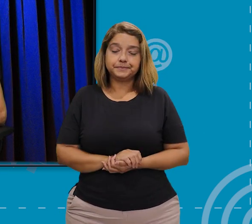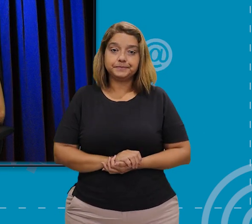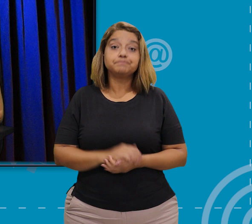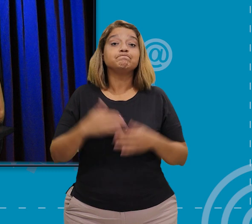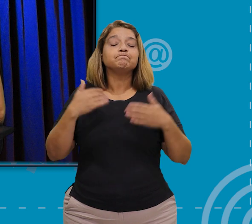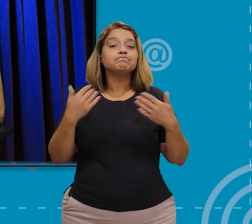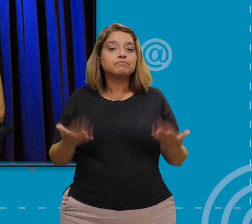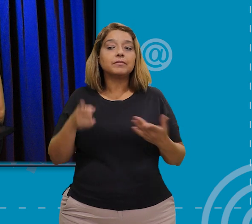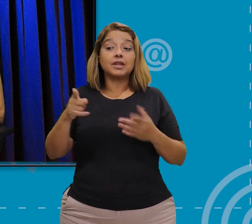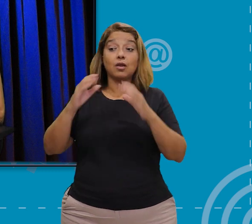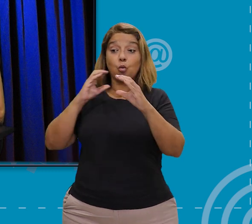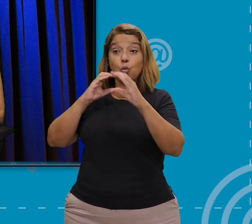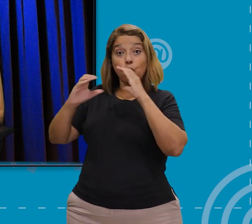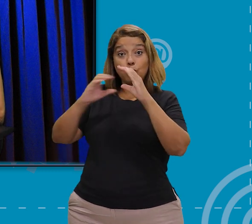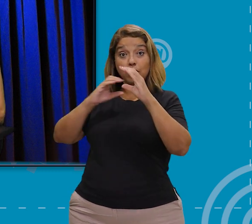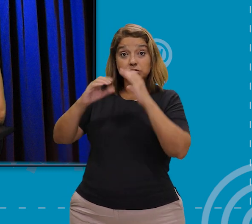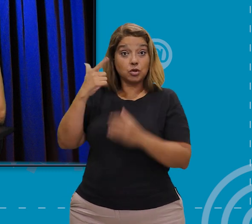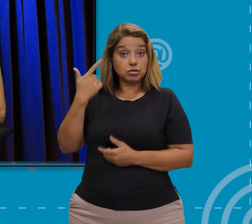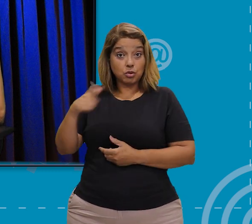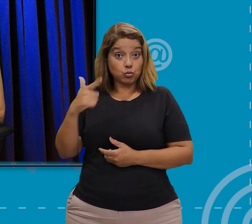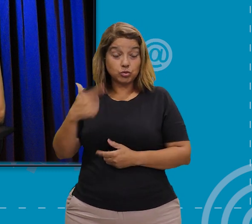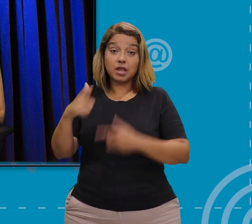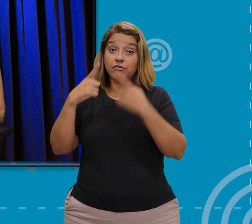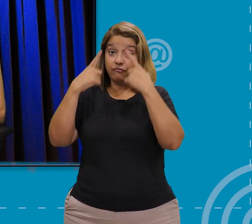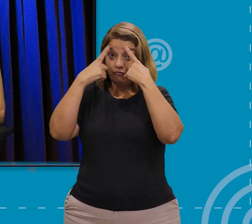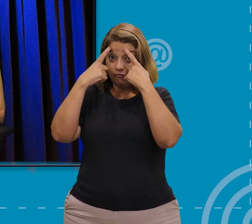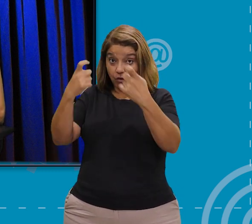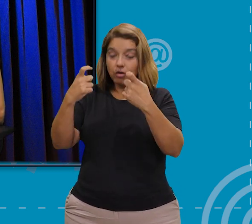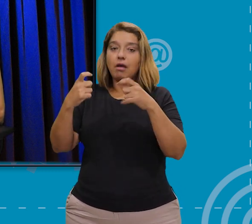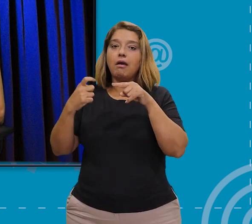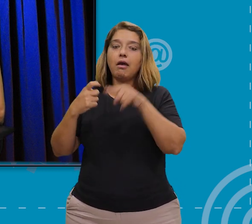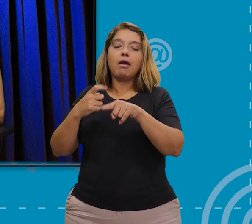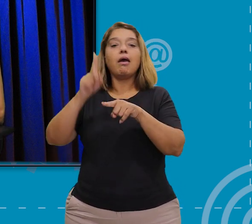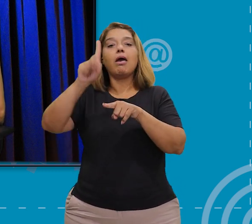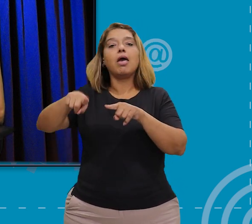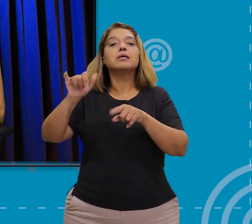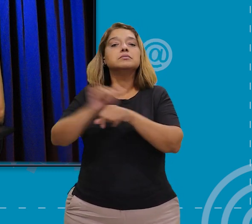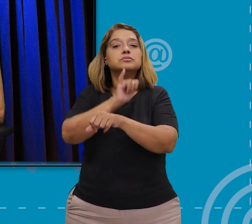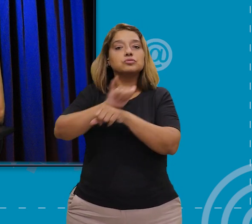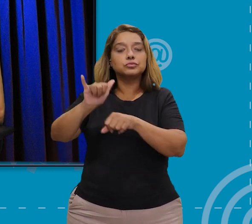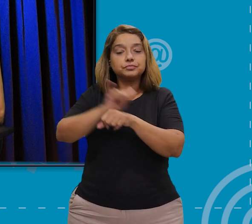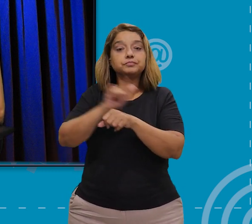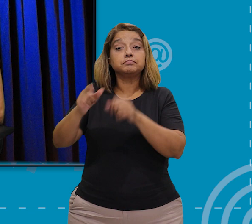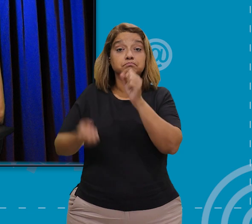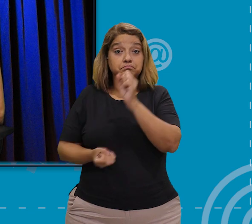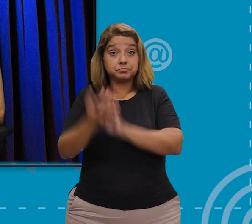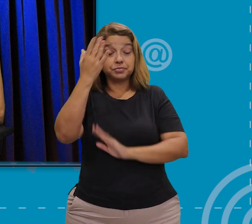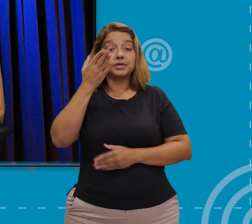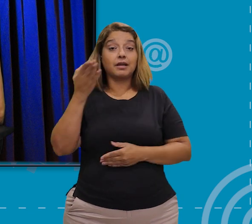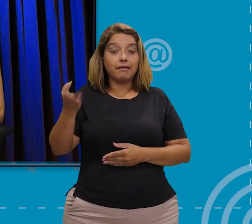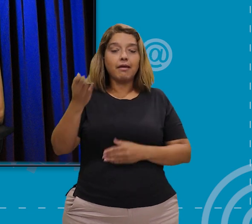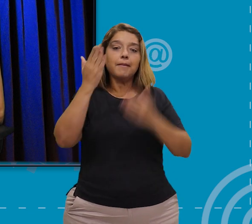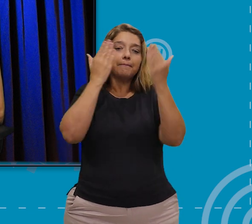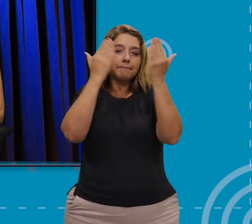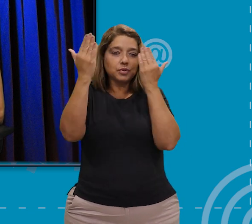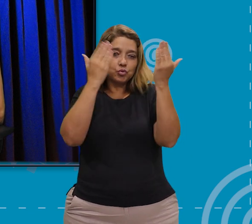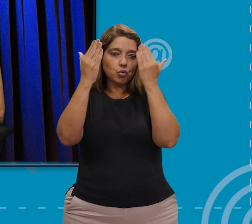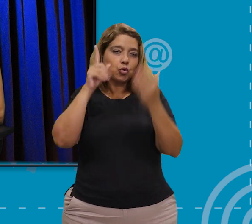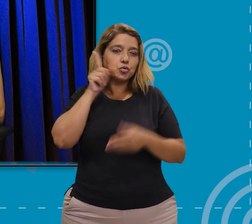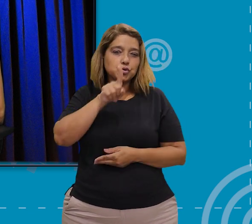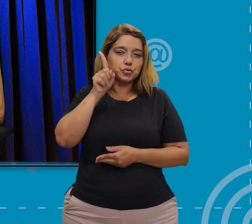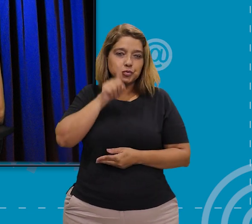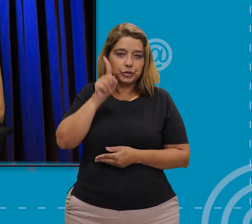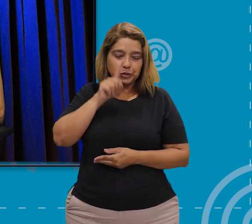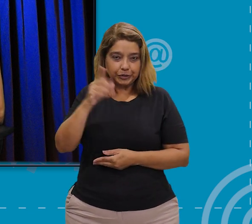não violenta, ela é uma ferramenta, né, que foi criada pelo psicólogo americano Marshall Rosenberg. E